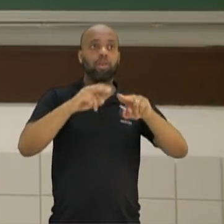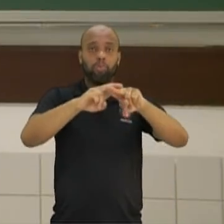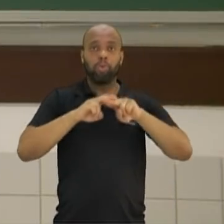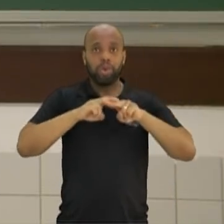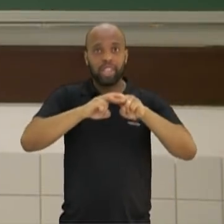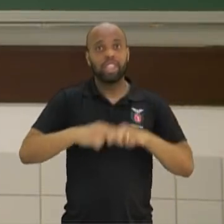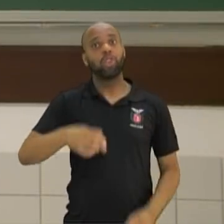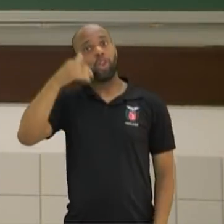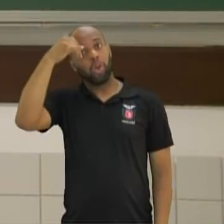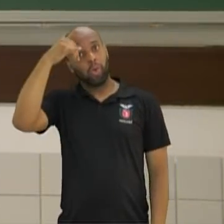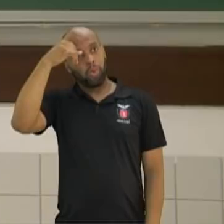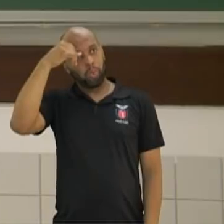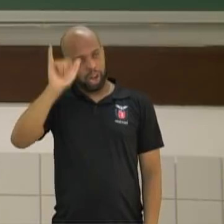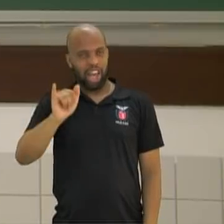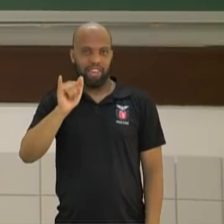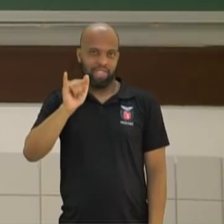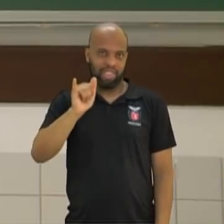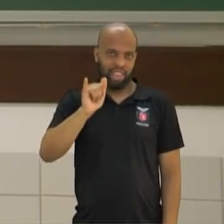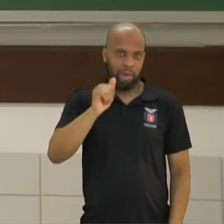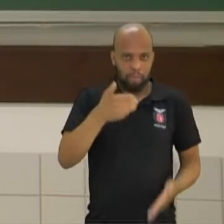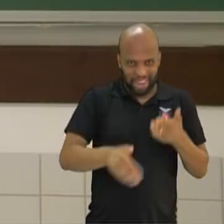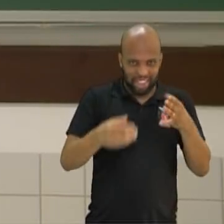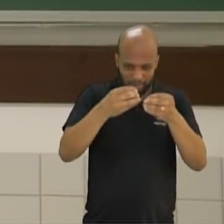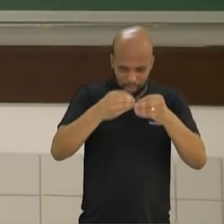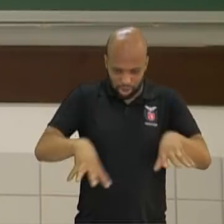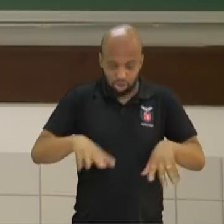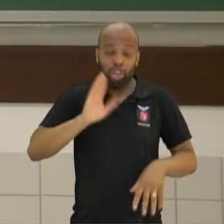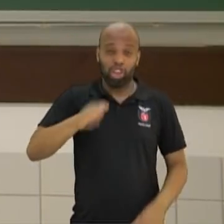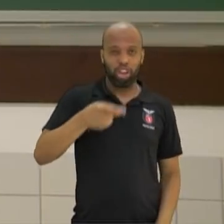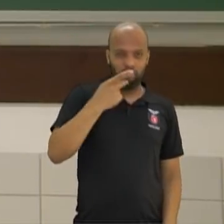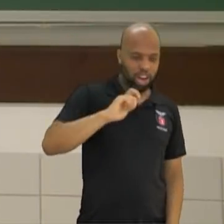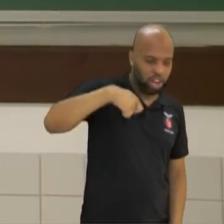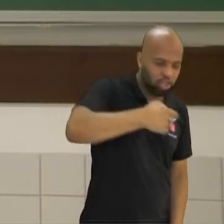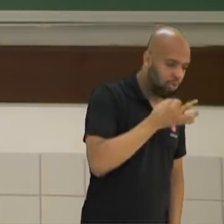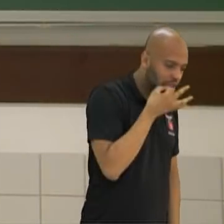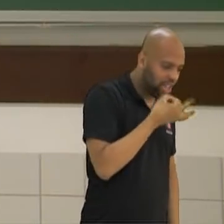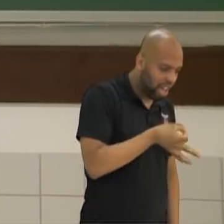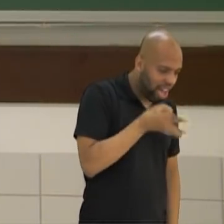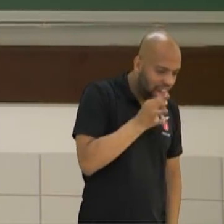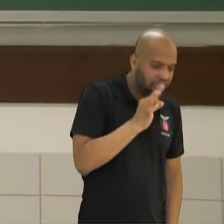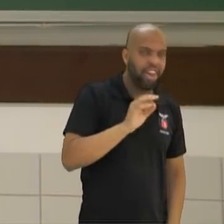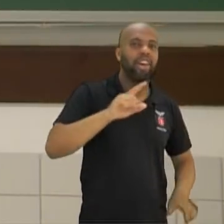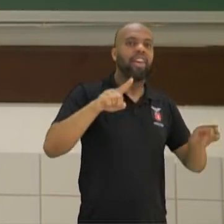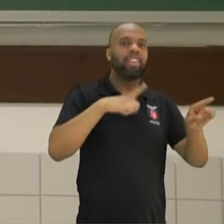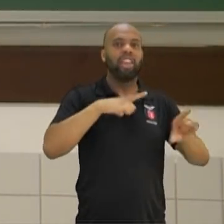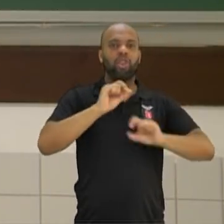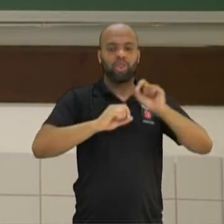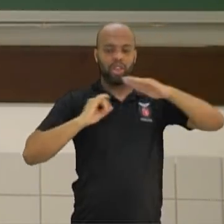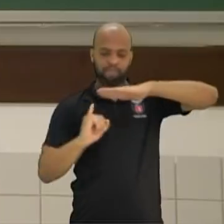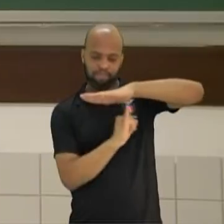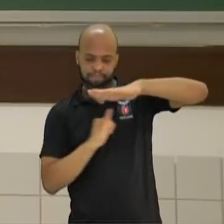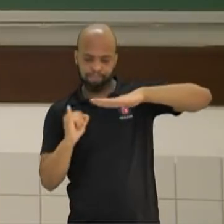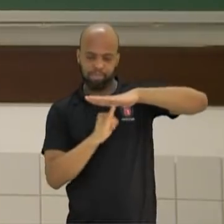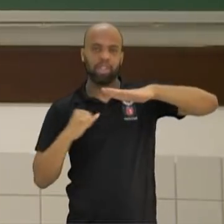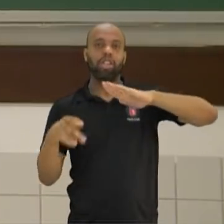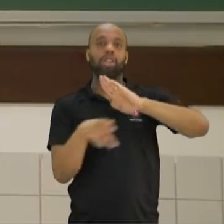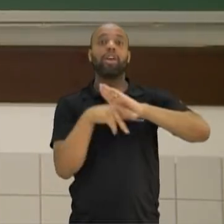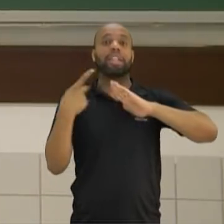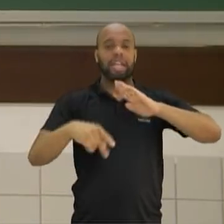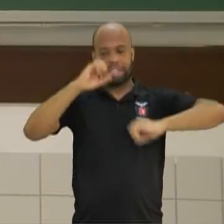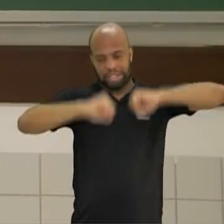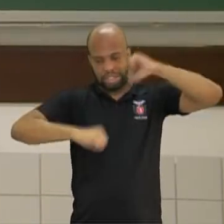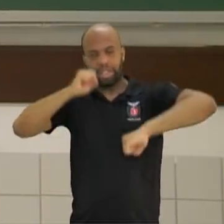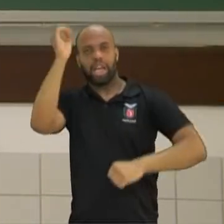não deixar de falar, falei do café, mas é importante de mencionarmos que essa questão da industrialização brasileira se